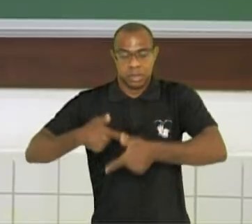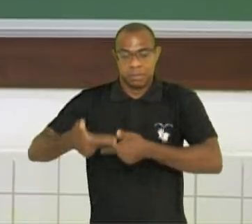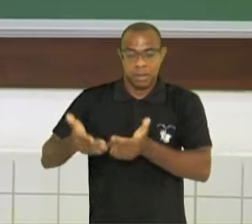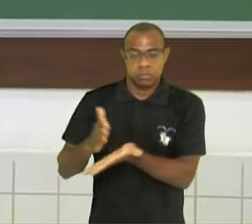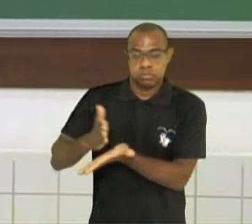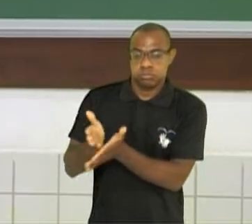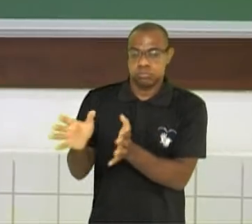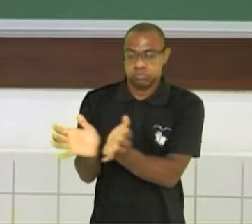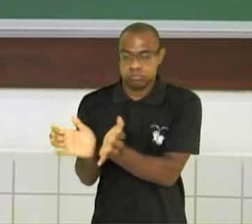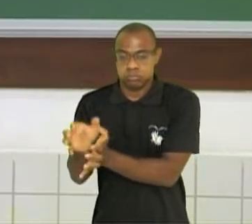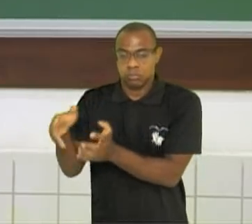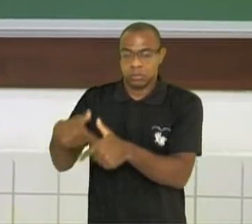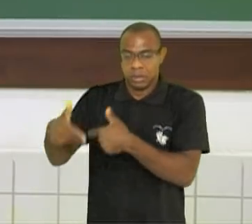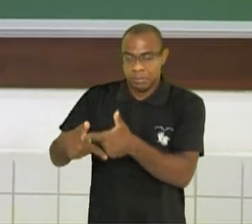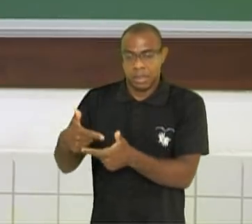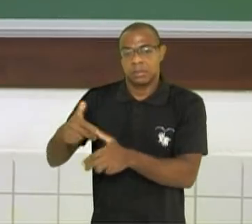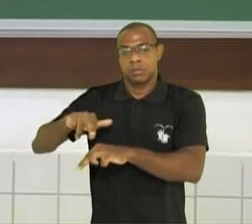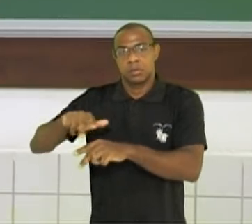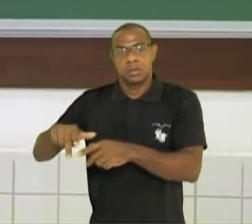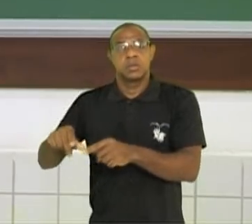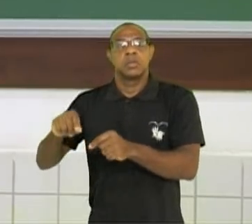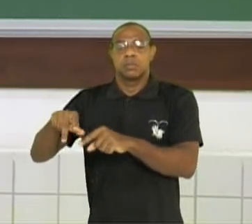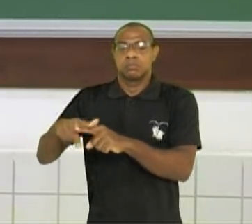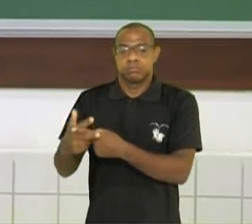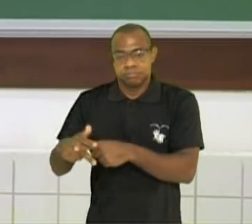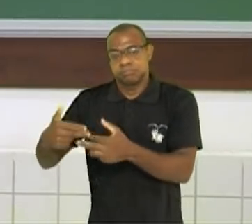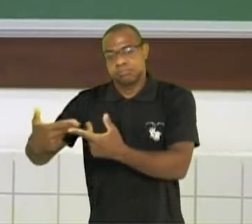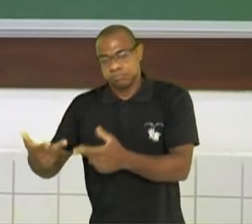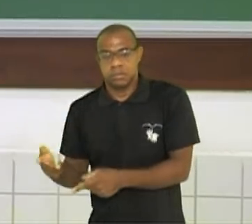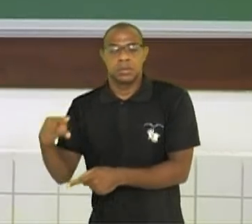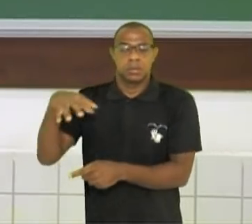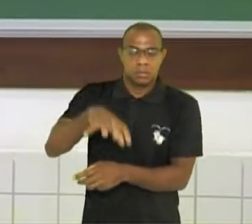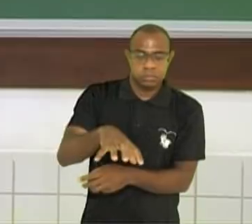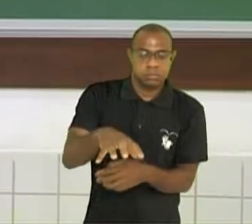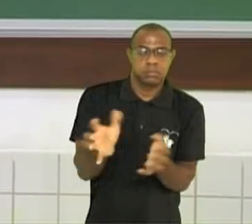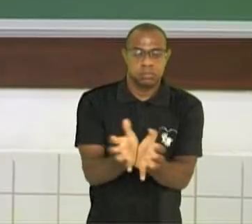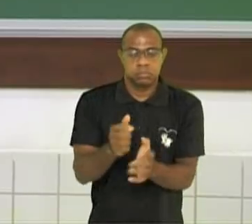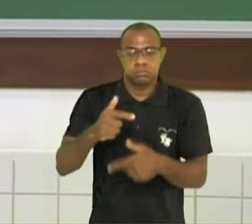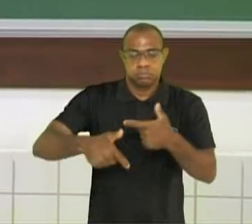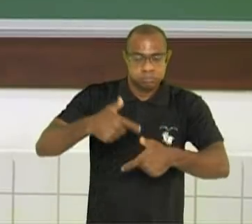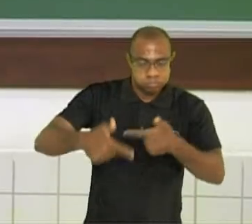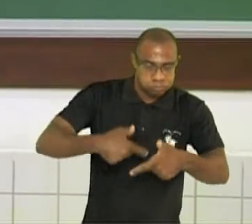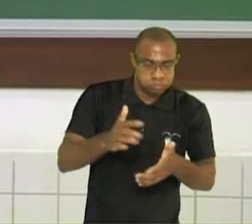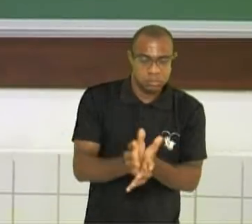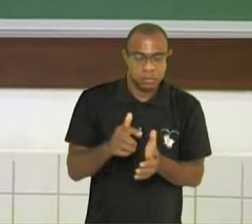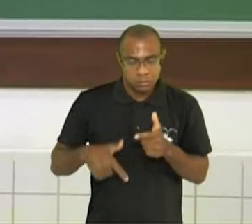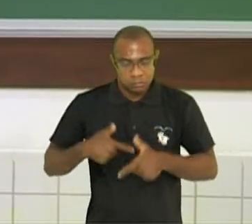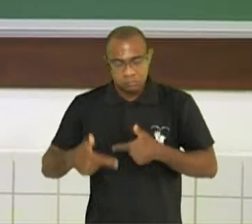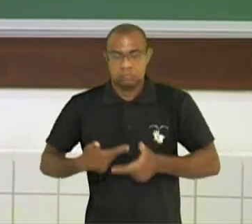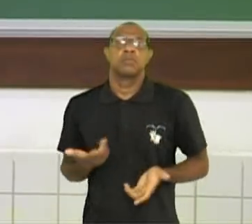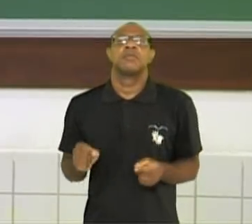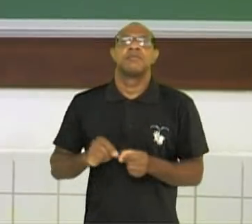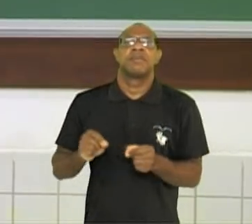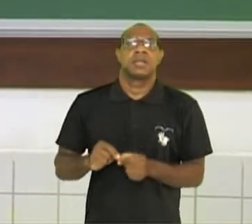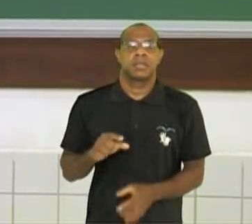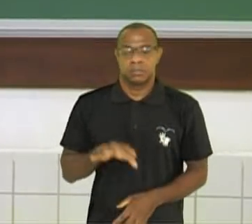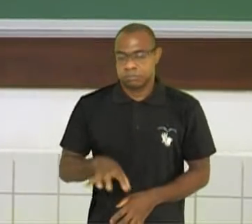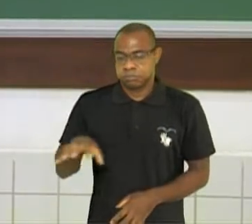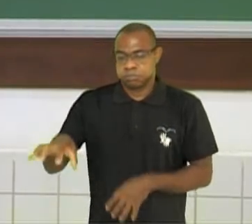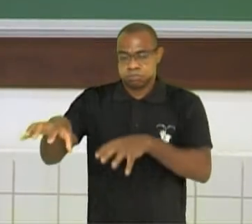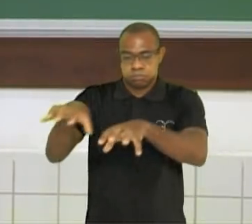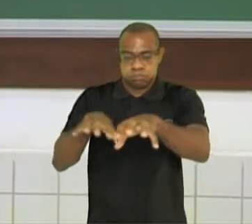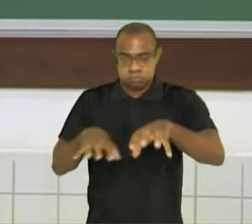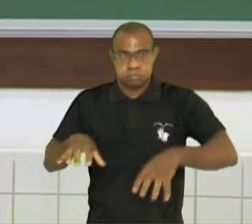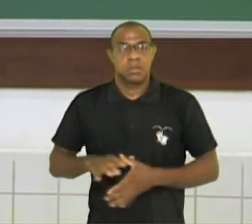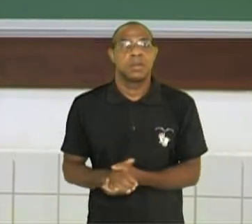trabalho. Na manufatura, o trabalhador não está sozinho, outras pessoas junto com ele, cada um fazendo uma parte do trabalho, todos